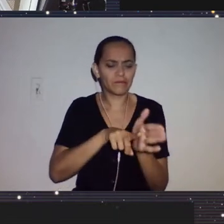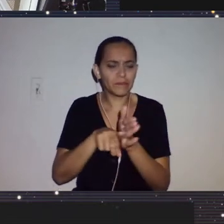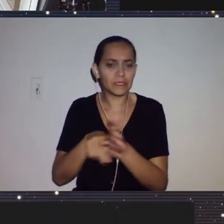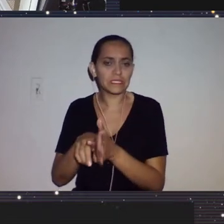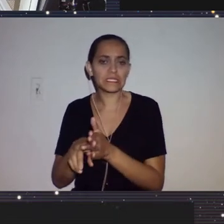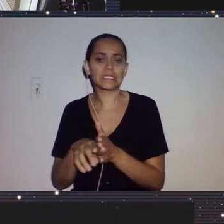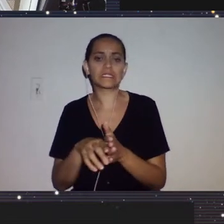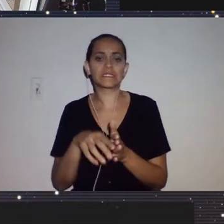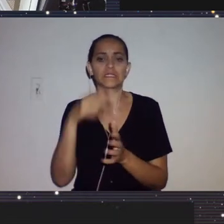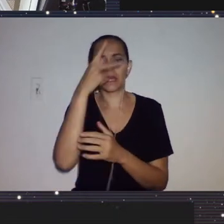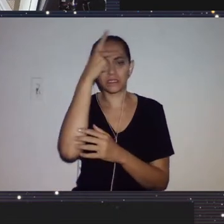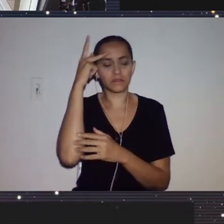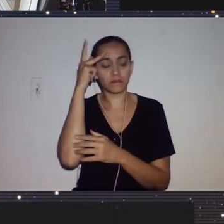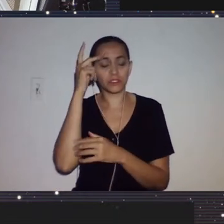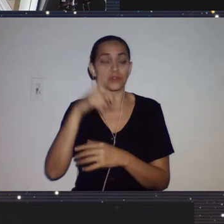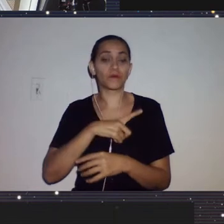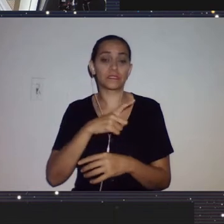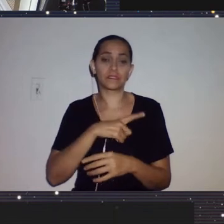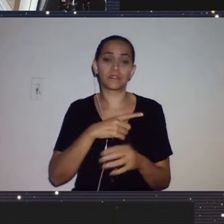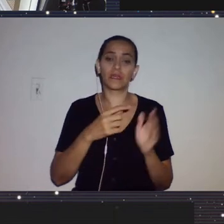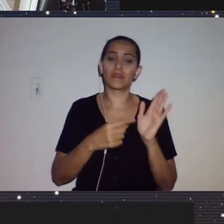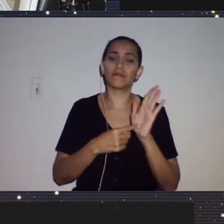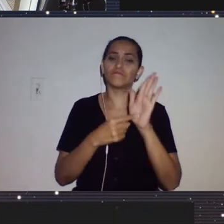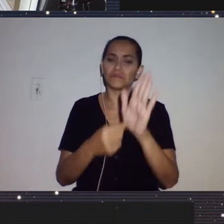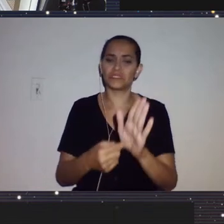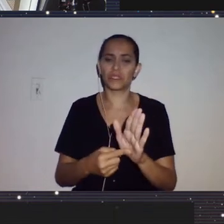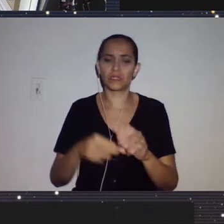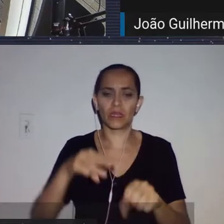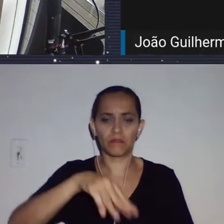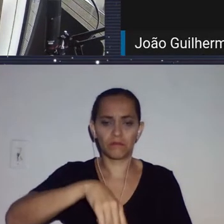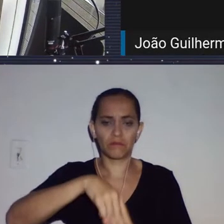as pessoas de fato tenham mestrado e doutorado na área.